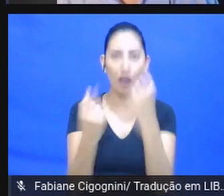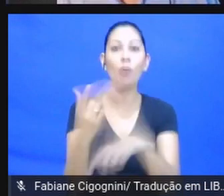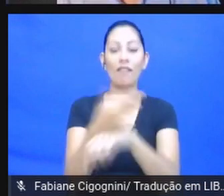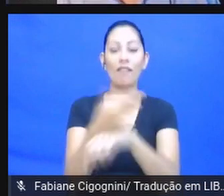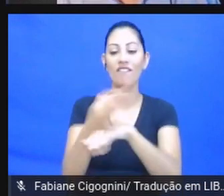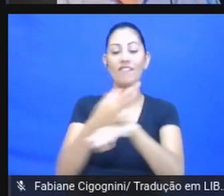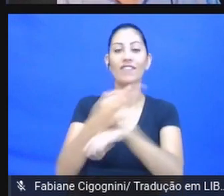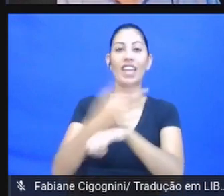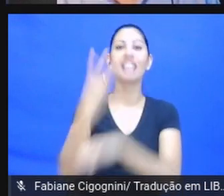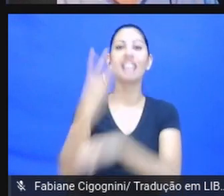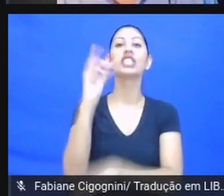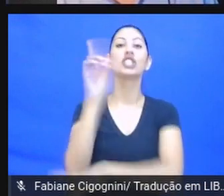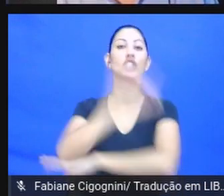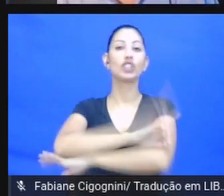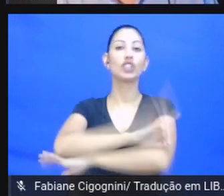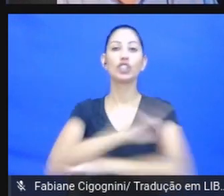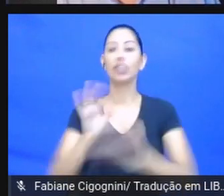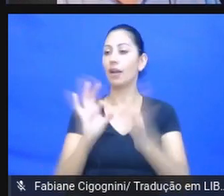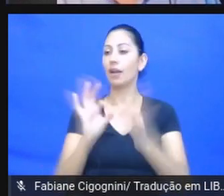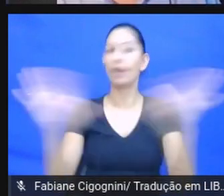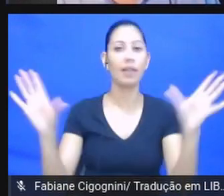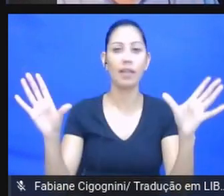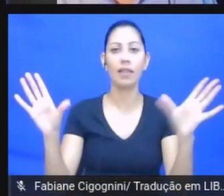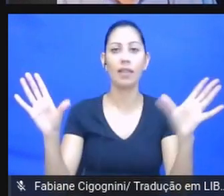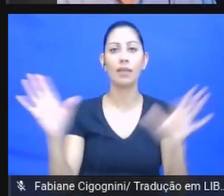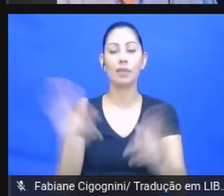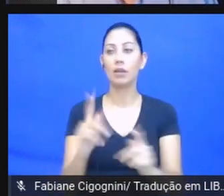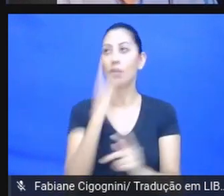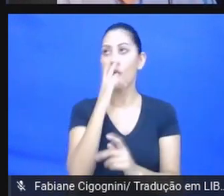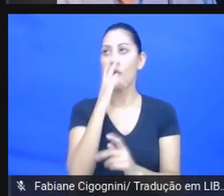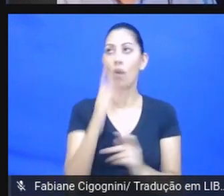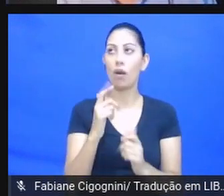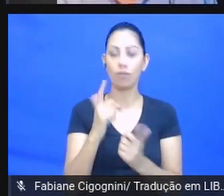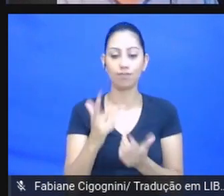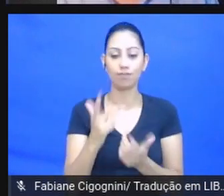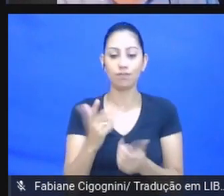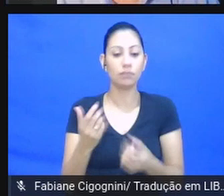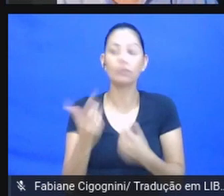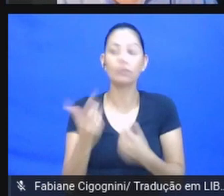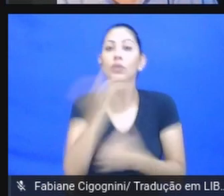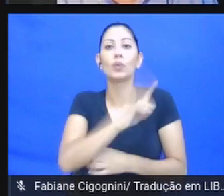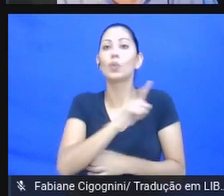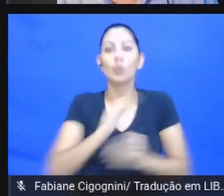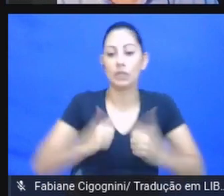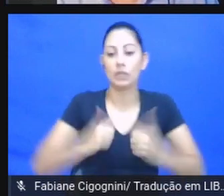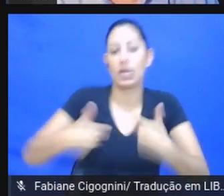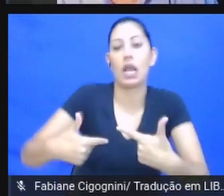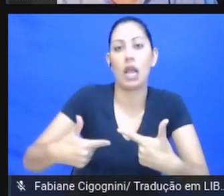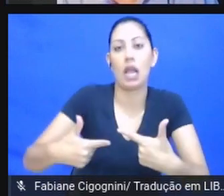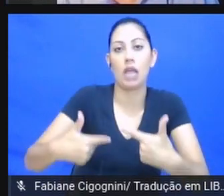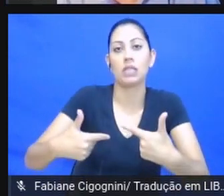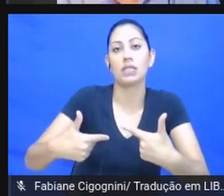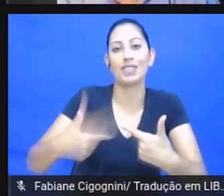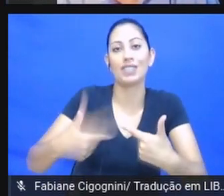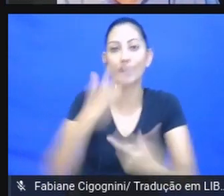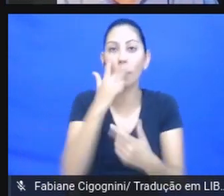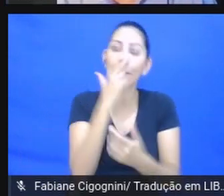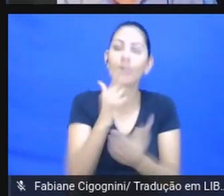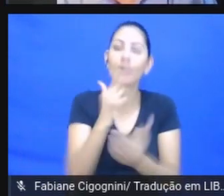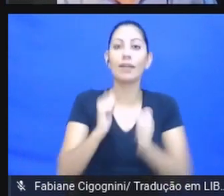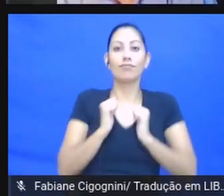recesso, ficaram numa postura mais defensiva, demoraram para reagir por circunstâncias,